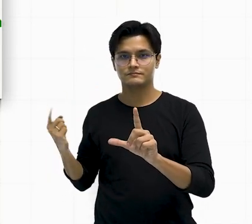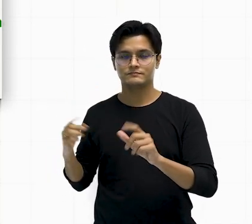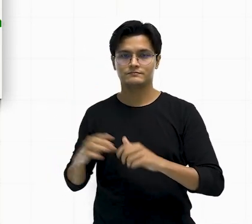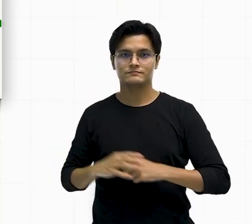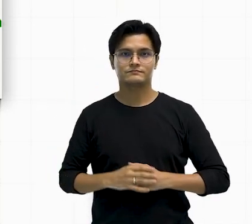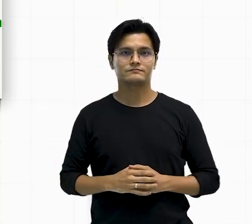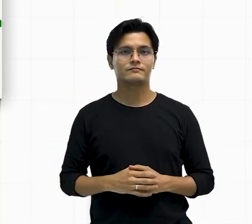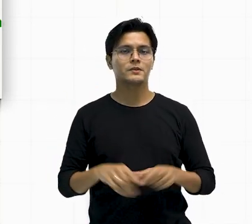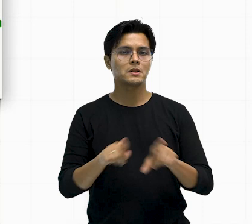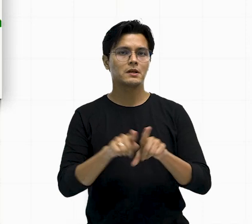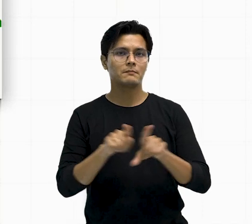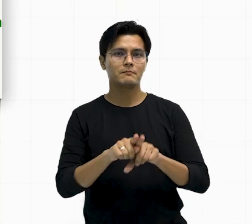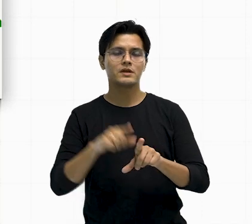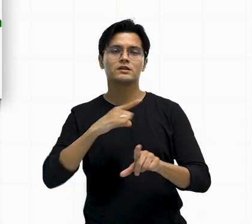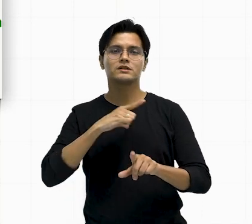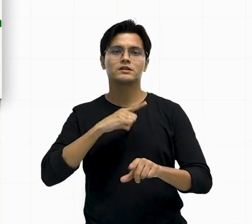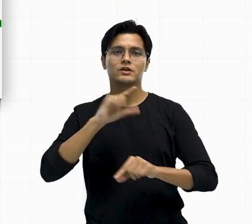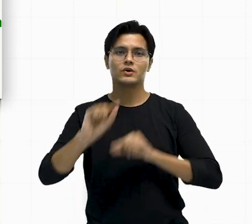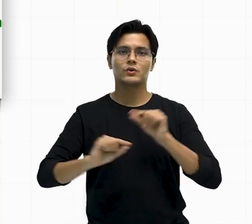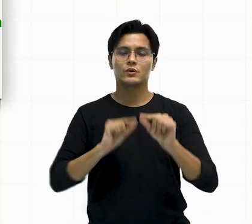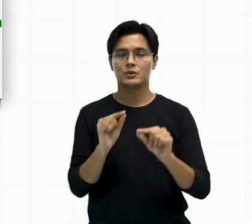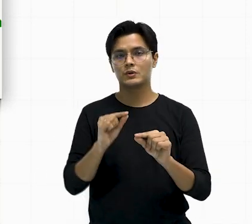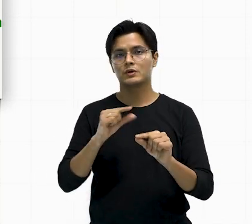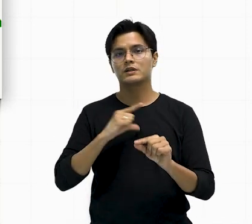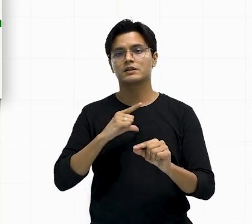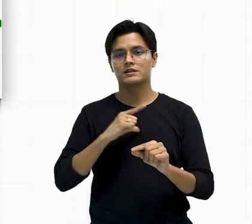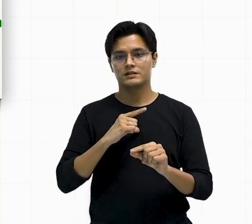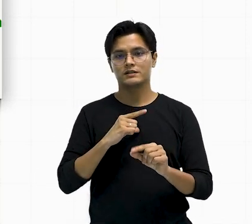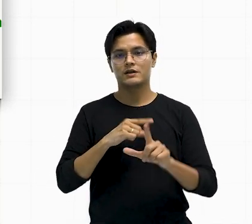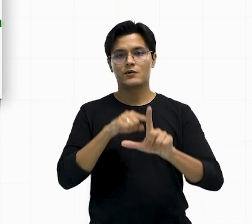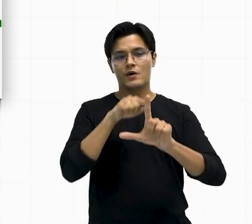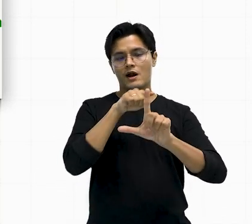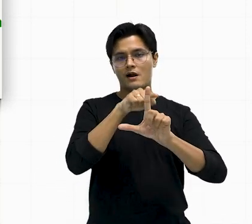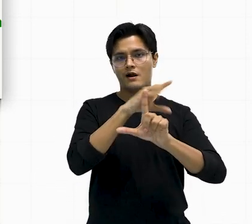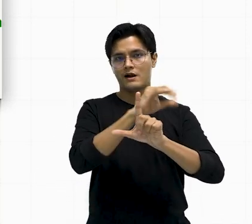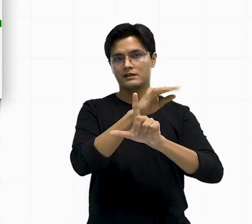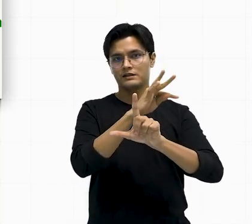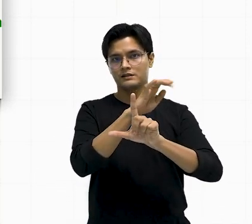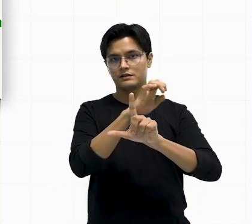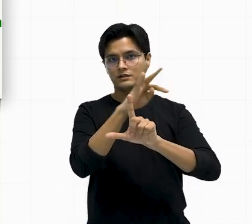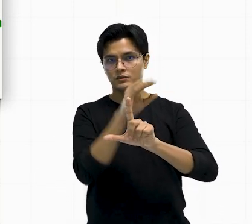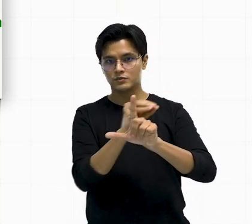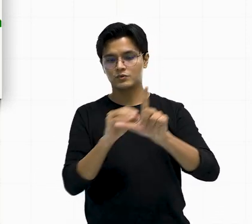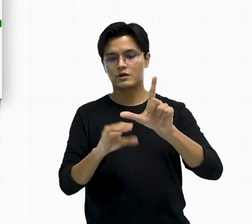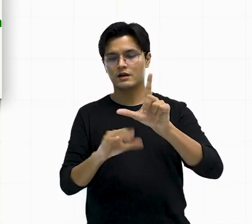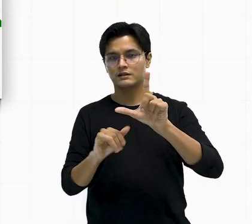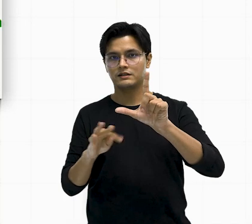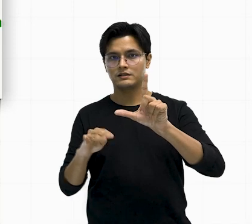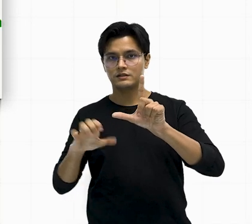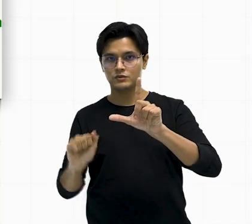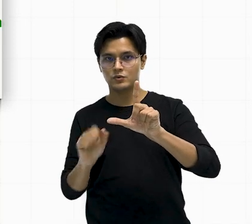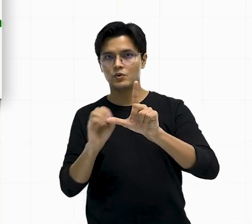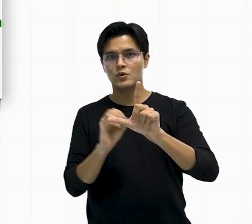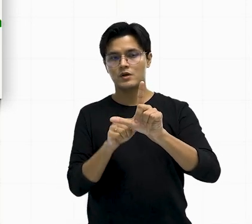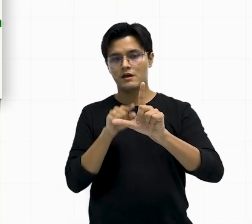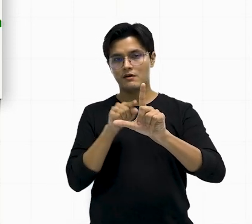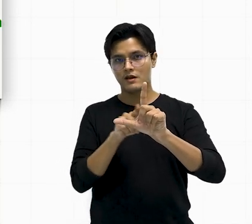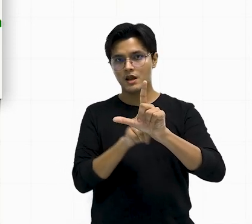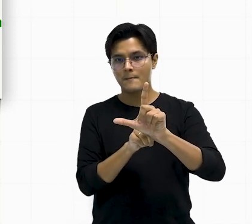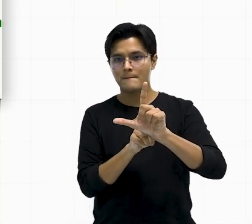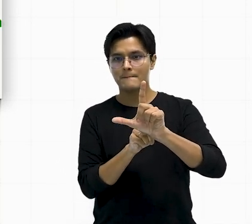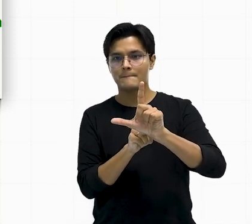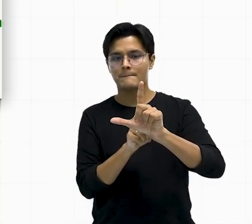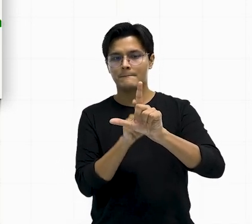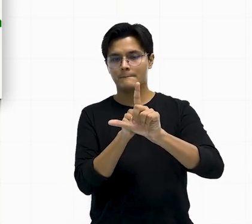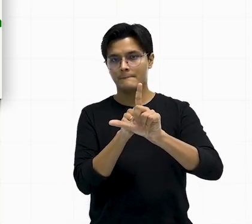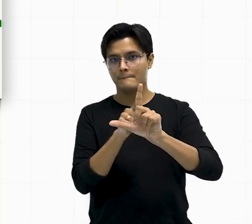tá? E nós temos também as projeções dos catetos sobre essa hipotenusa. Então,